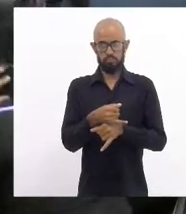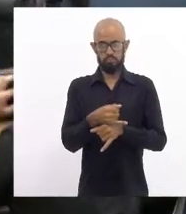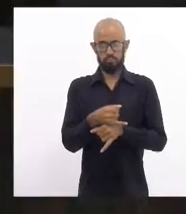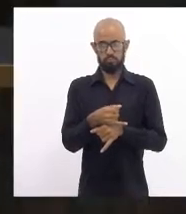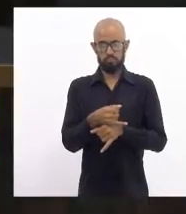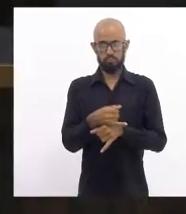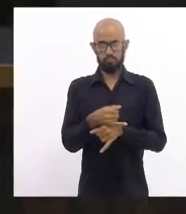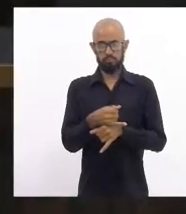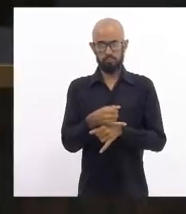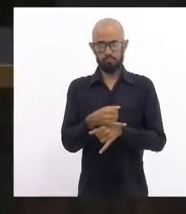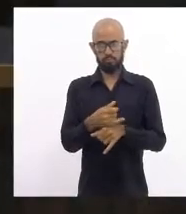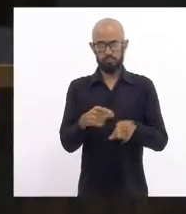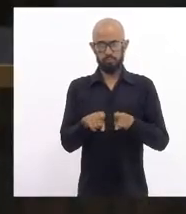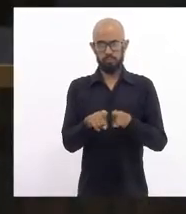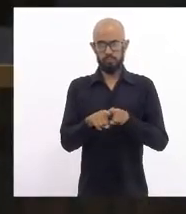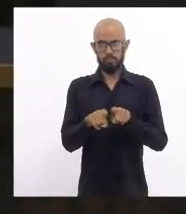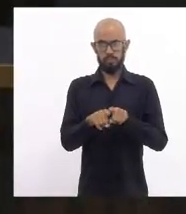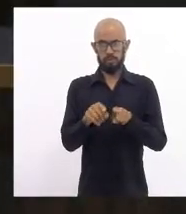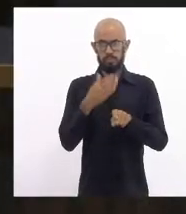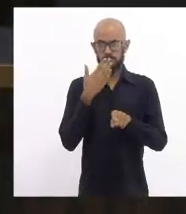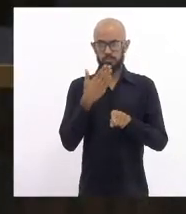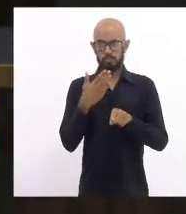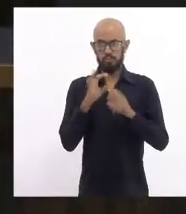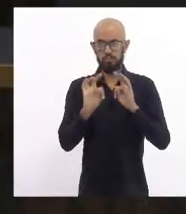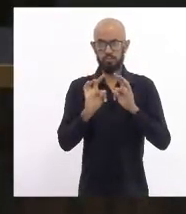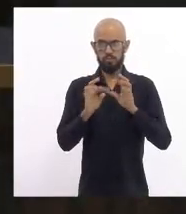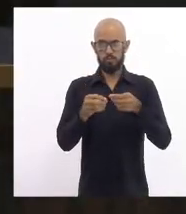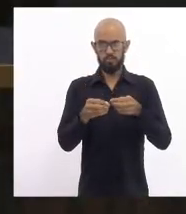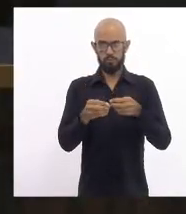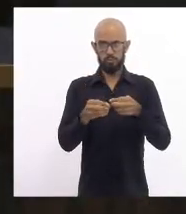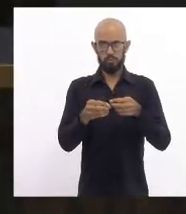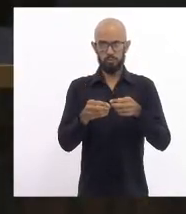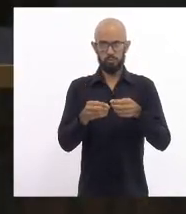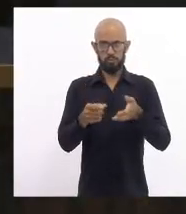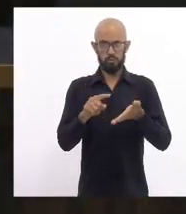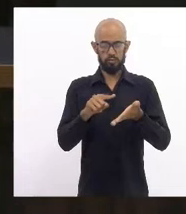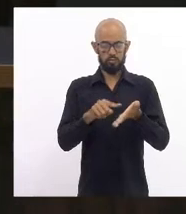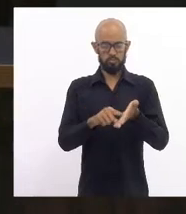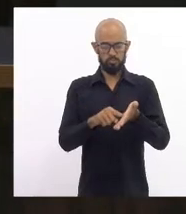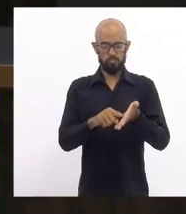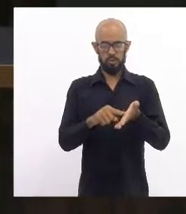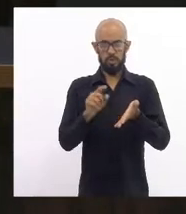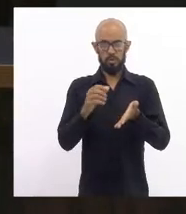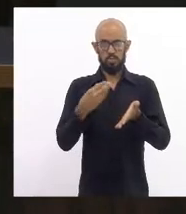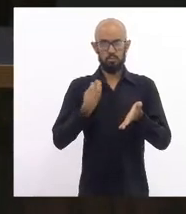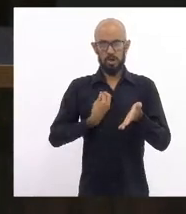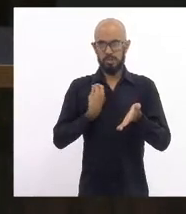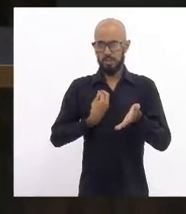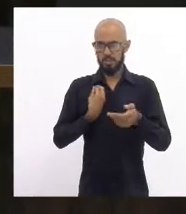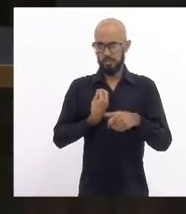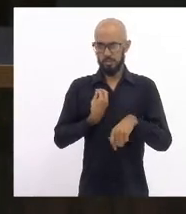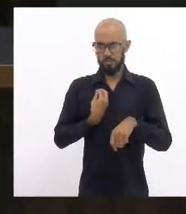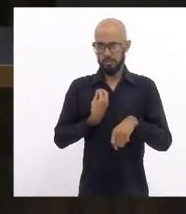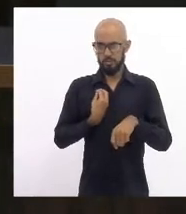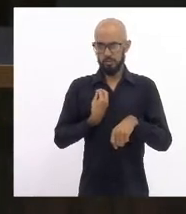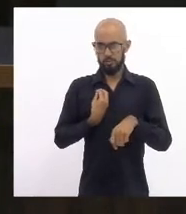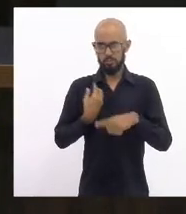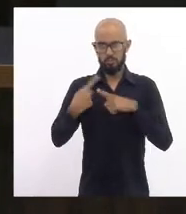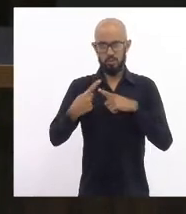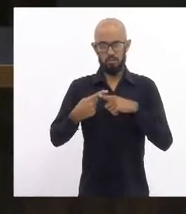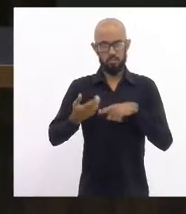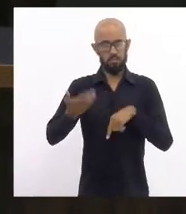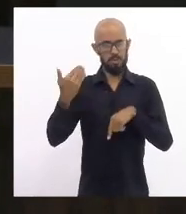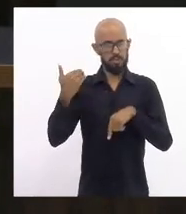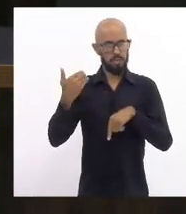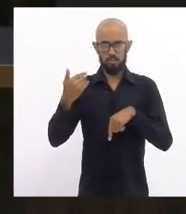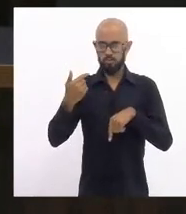que está sendo solicitado que a todos que deem a presença novamente, que a presença dada outrora não está